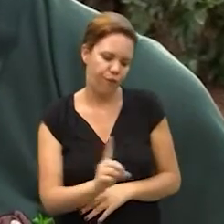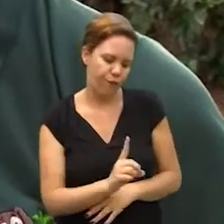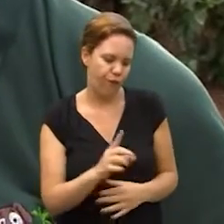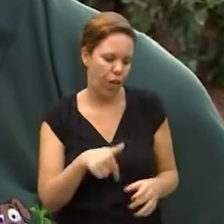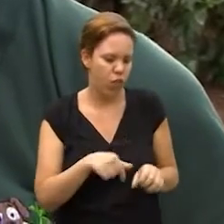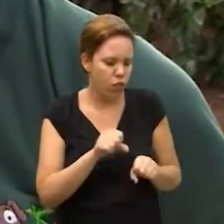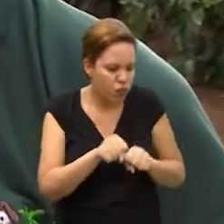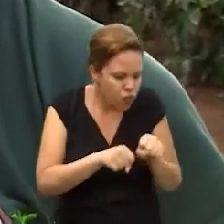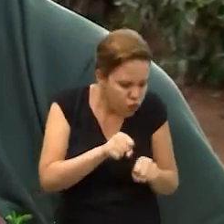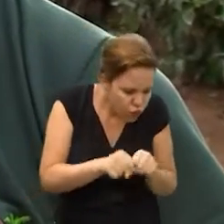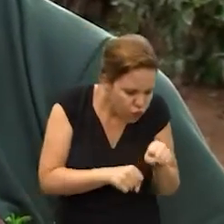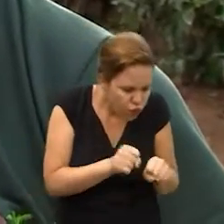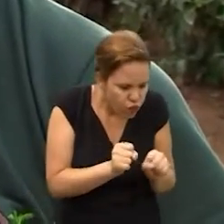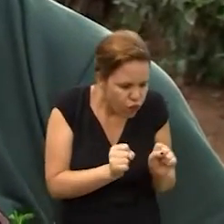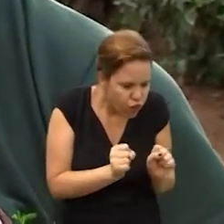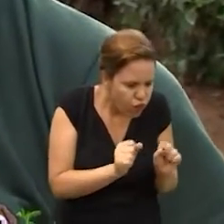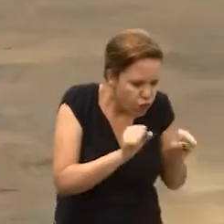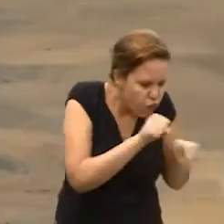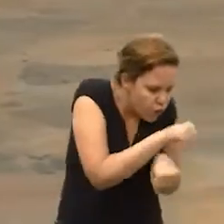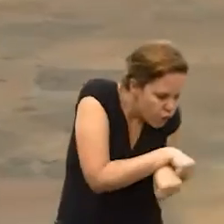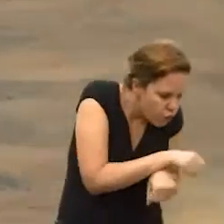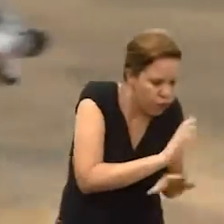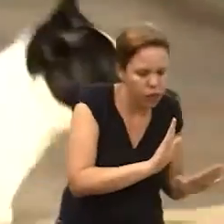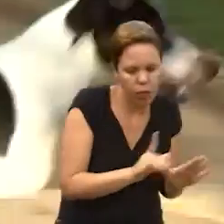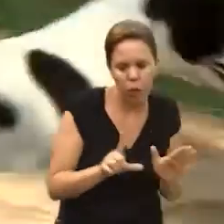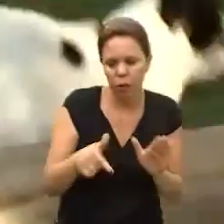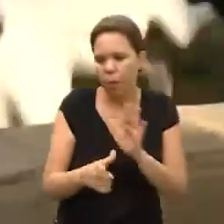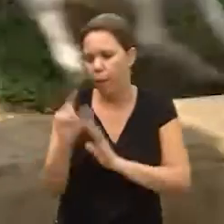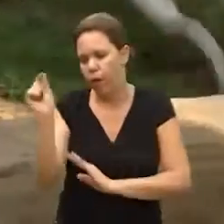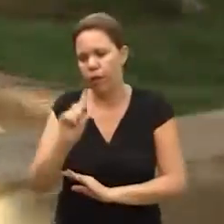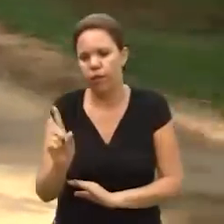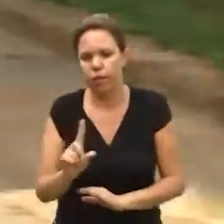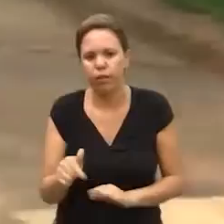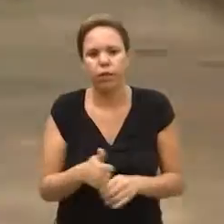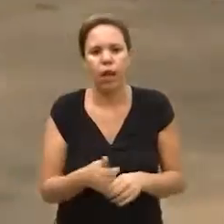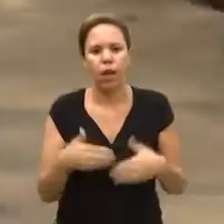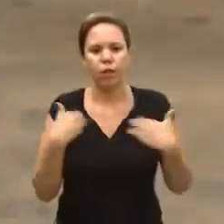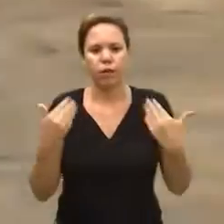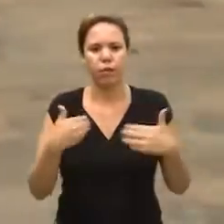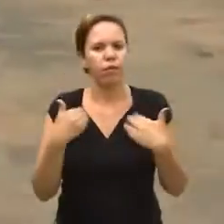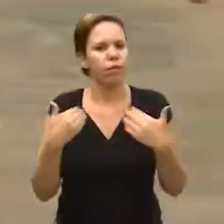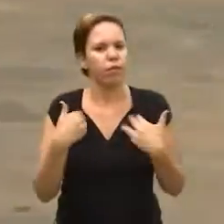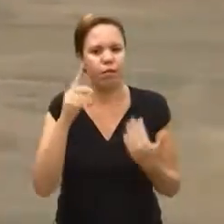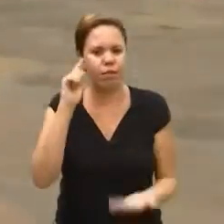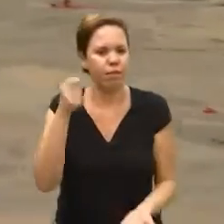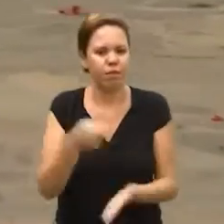trancado no canil e depois ir embora quando o dono chegar. E por aqui a diversão é garantida.